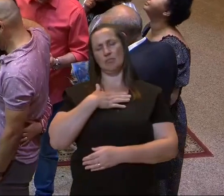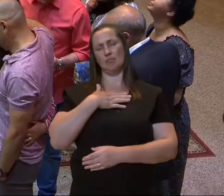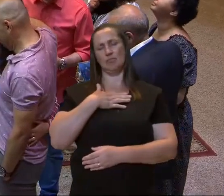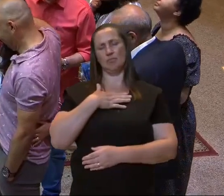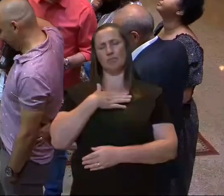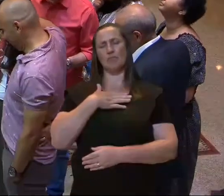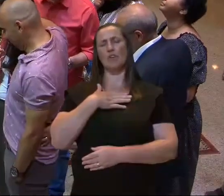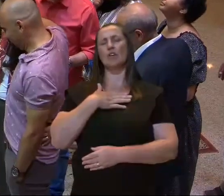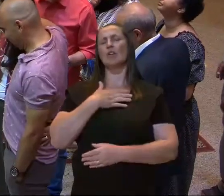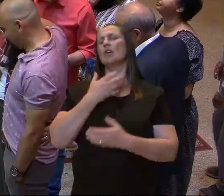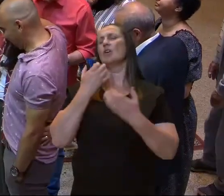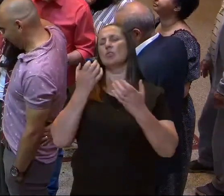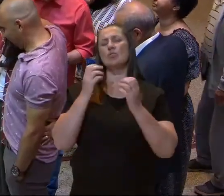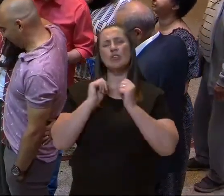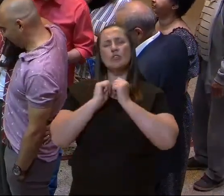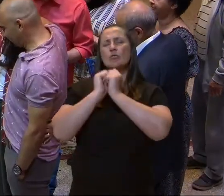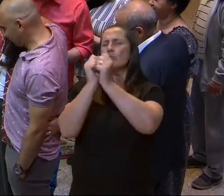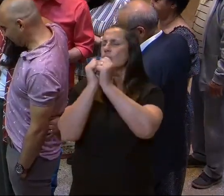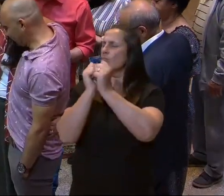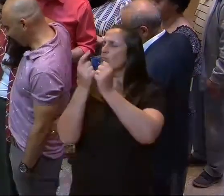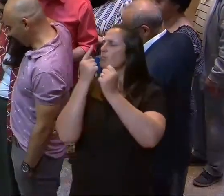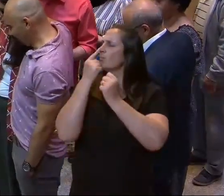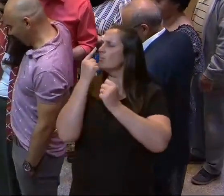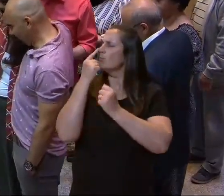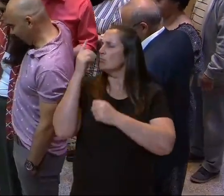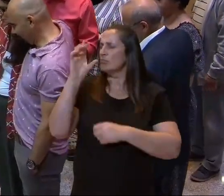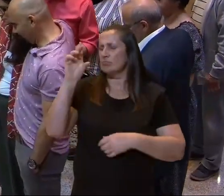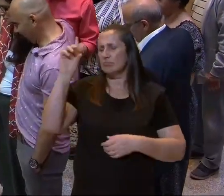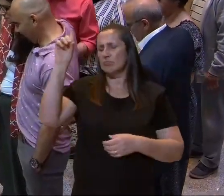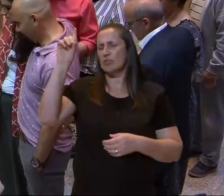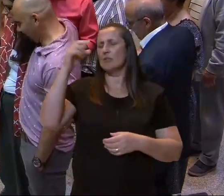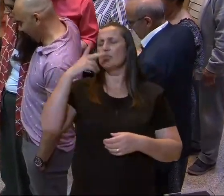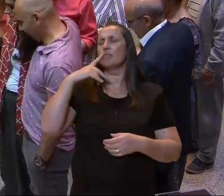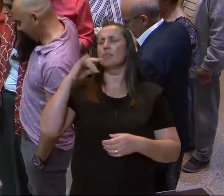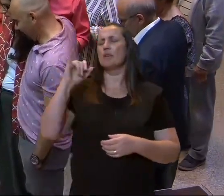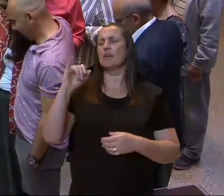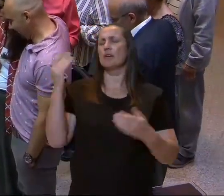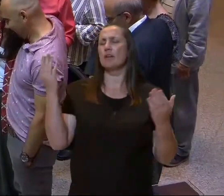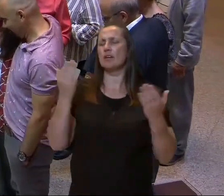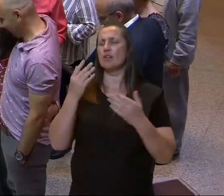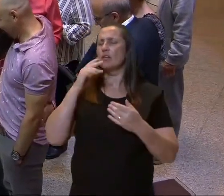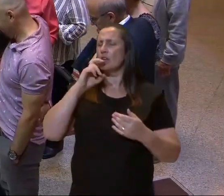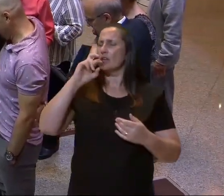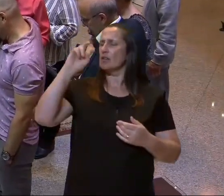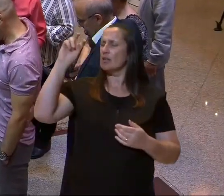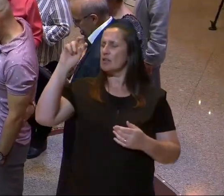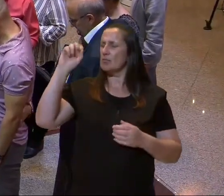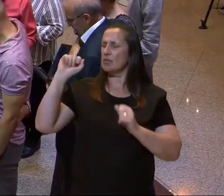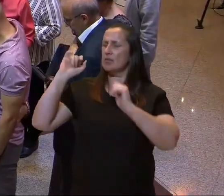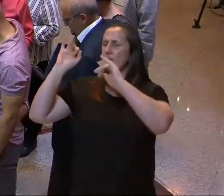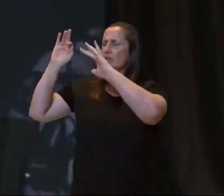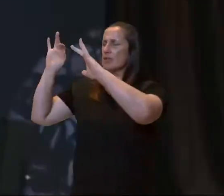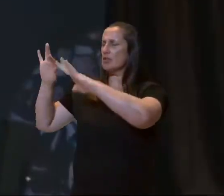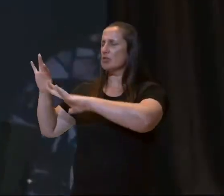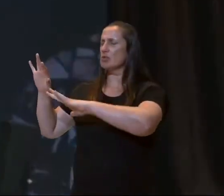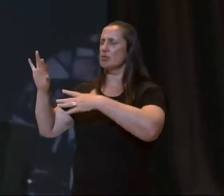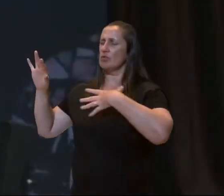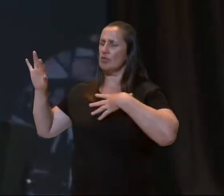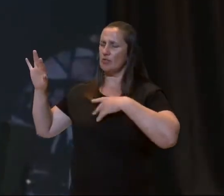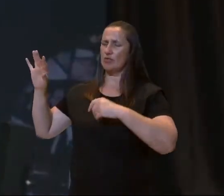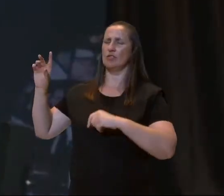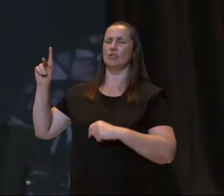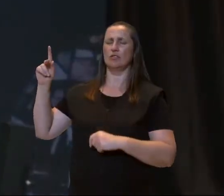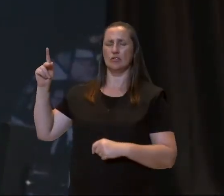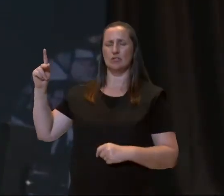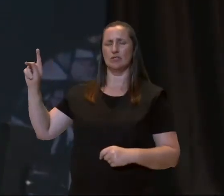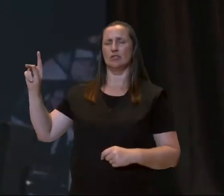entrar nesse elevador e ser renovado por ti. Pai, agora eu clamo, abençoa os teus filhos, põe a tua marca, o selo